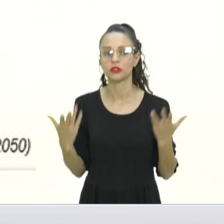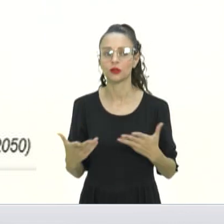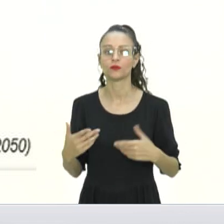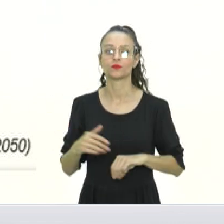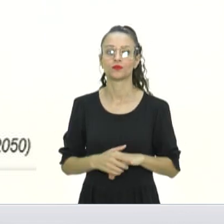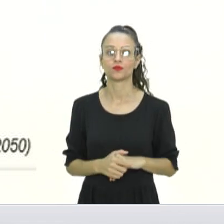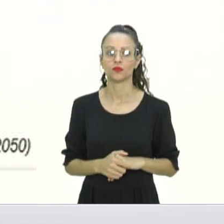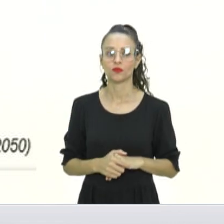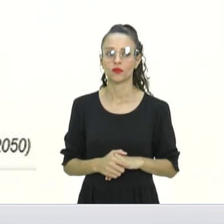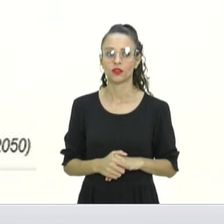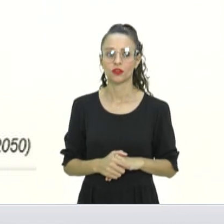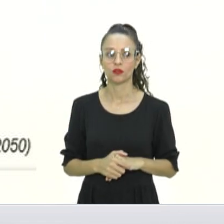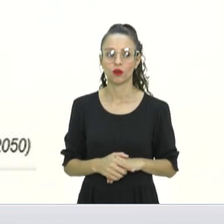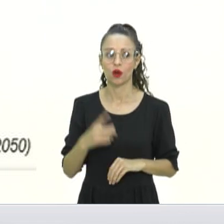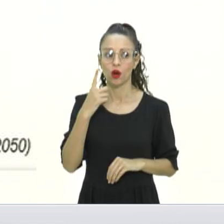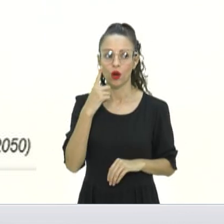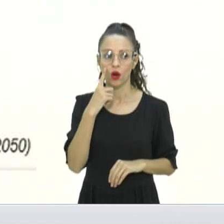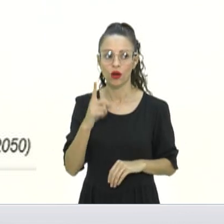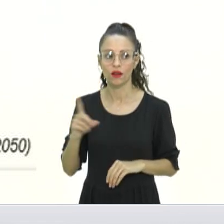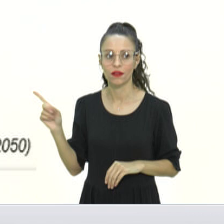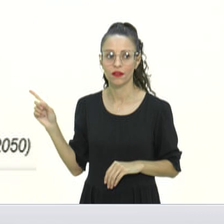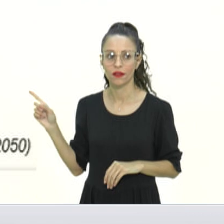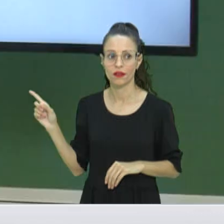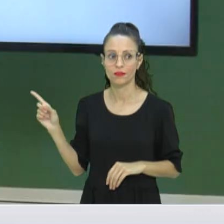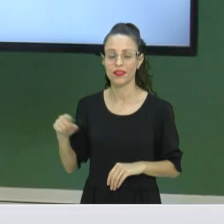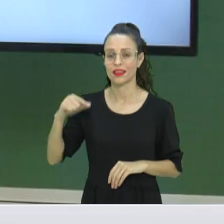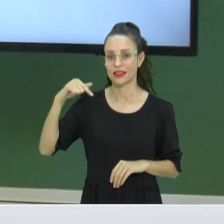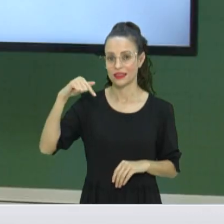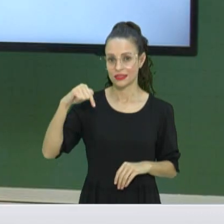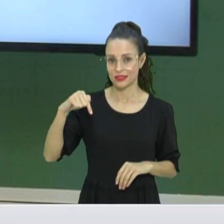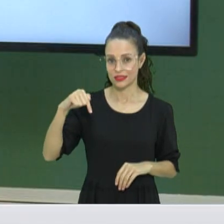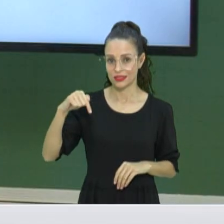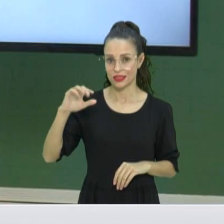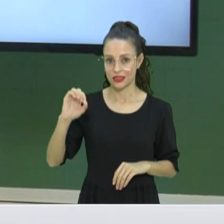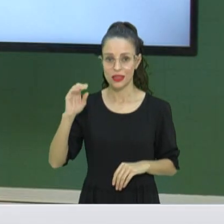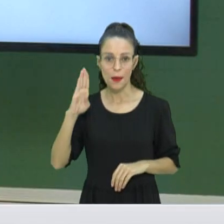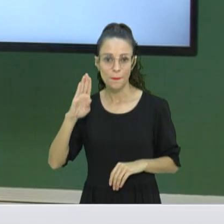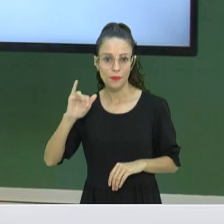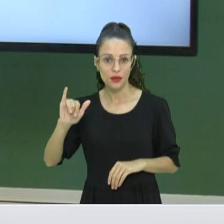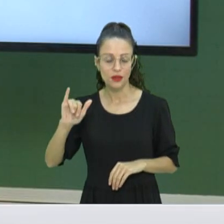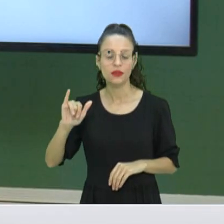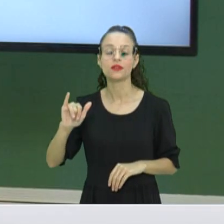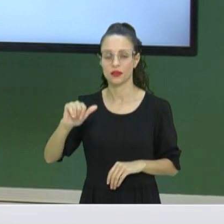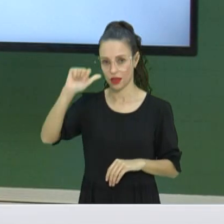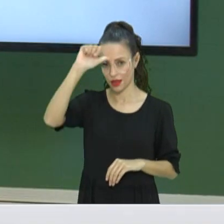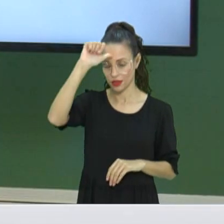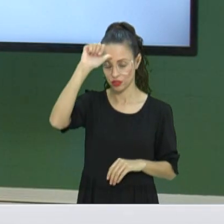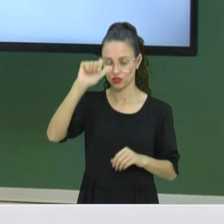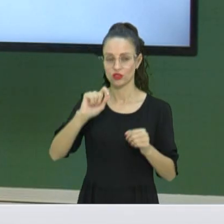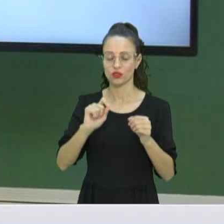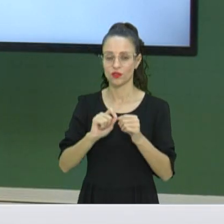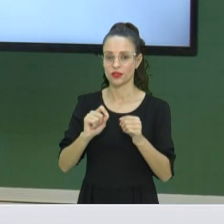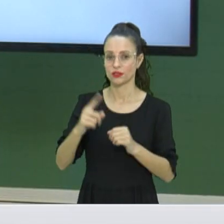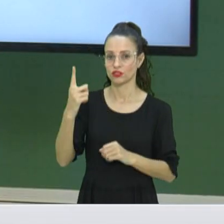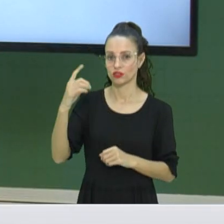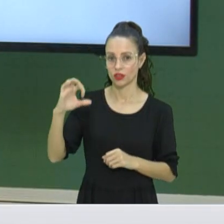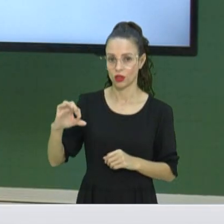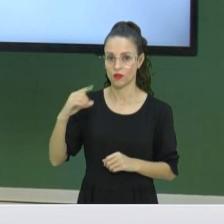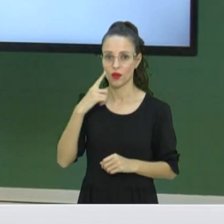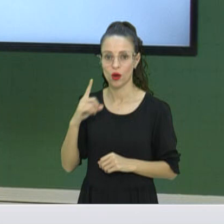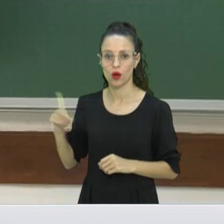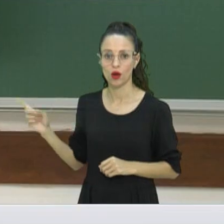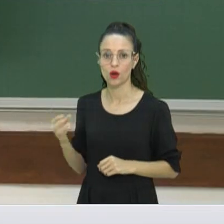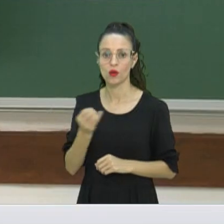produz, ó, olha só, de 70 bilhões, a Índia produz 19. E olha